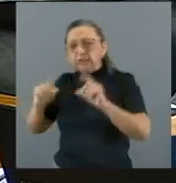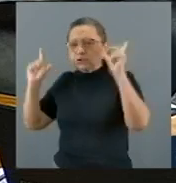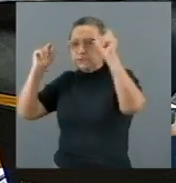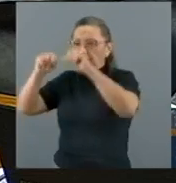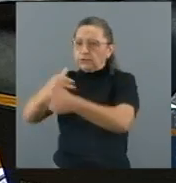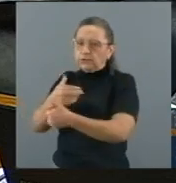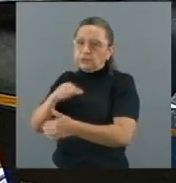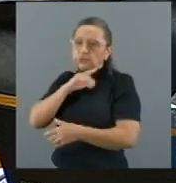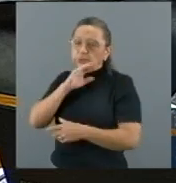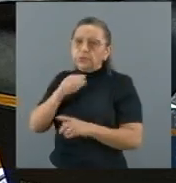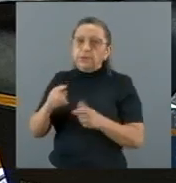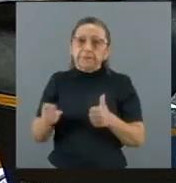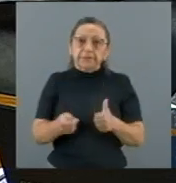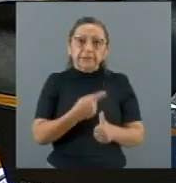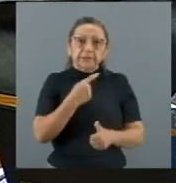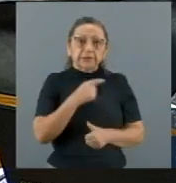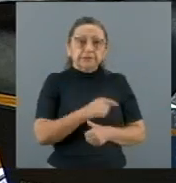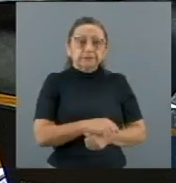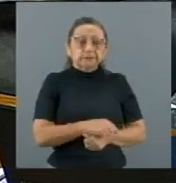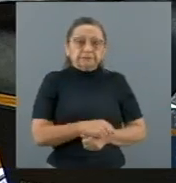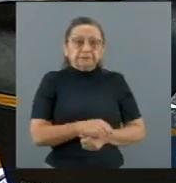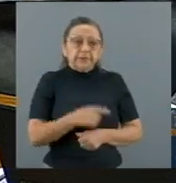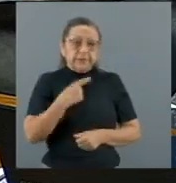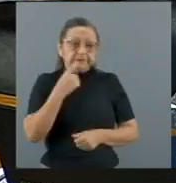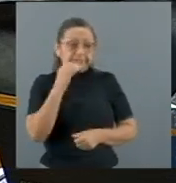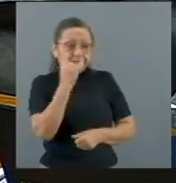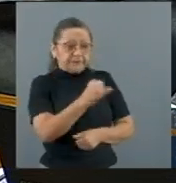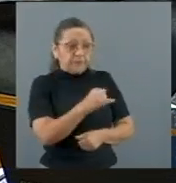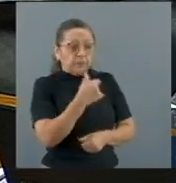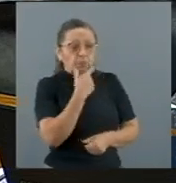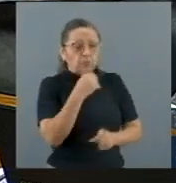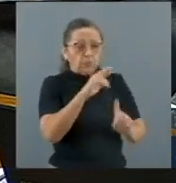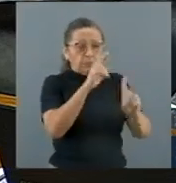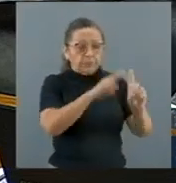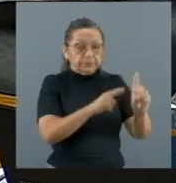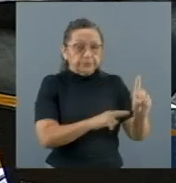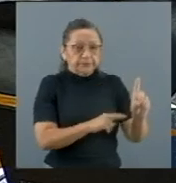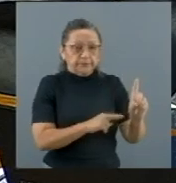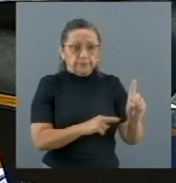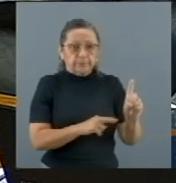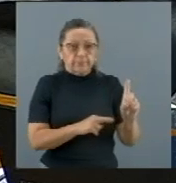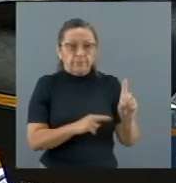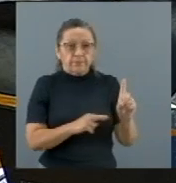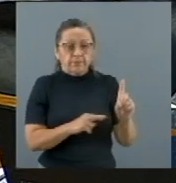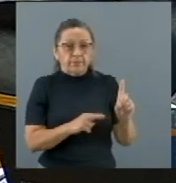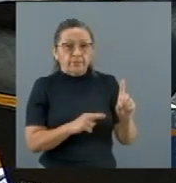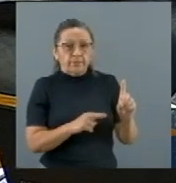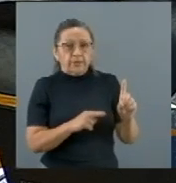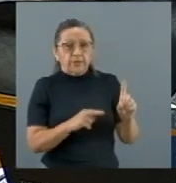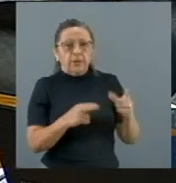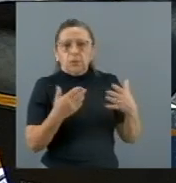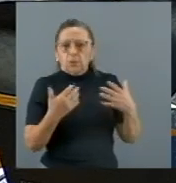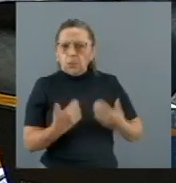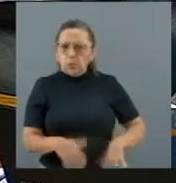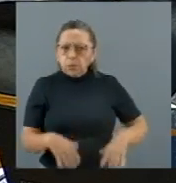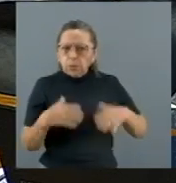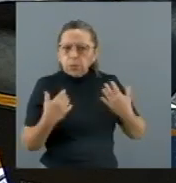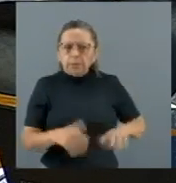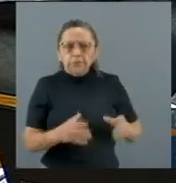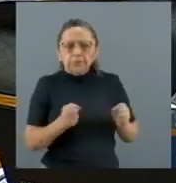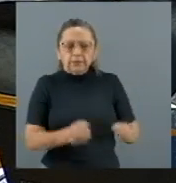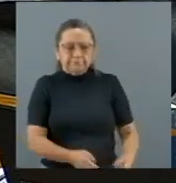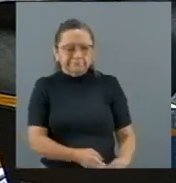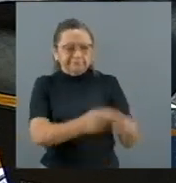Então, primeiro eu queria fazer uma observação aqui para o nosso relator, de que é uma enorme responsabilidade,